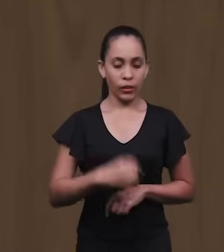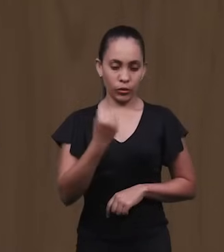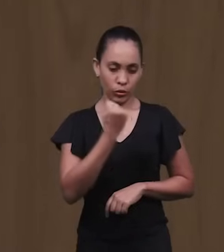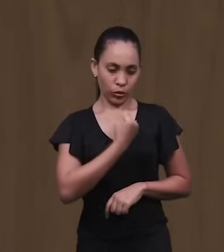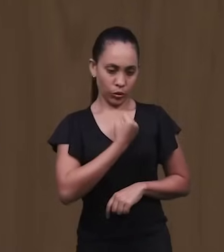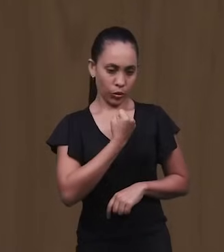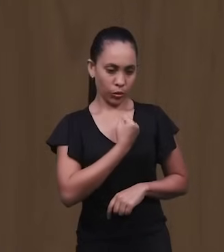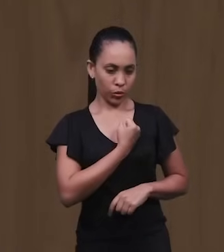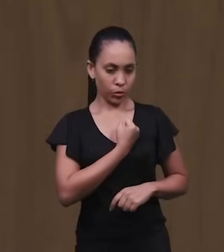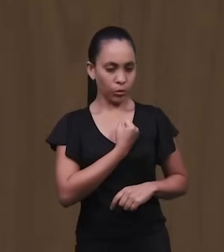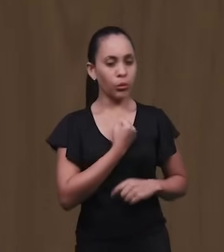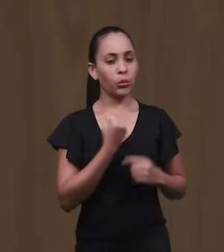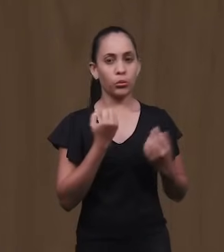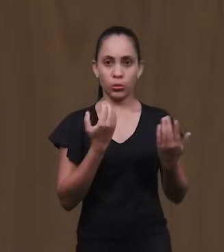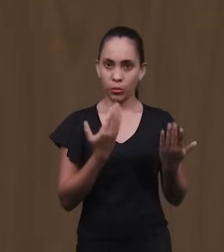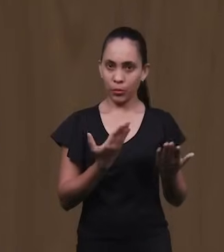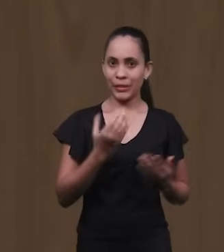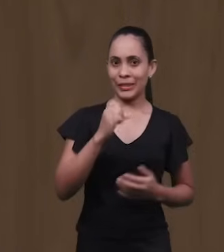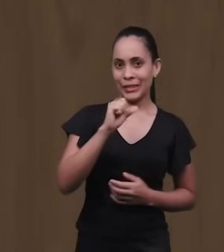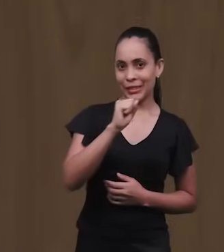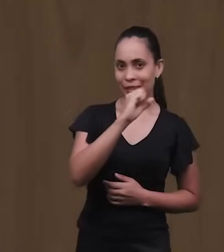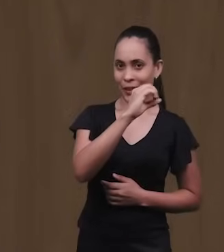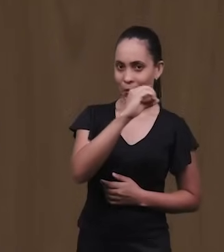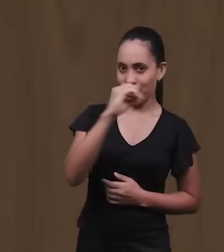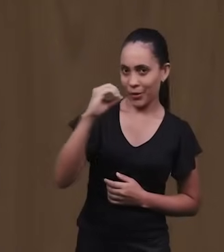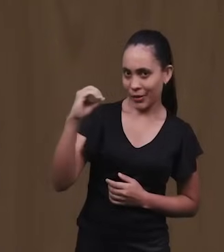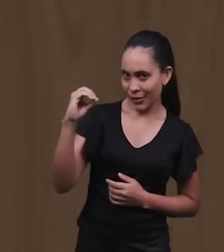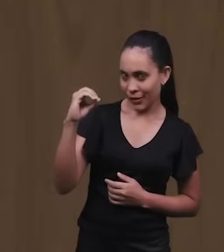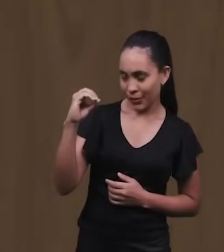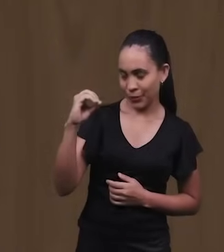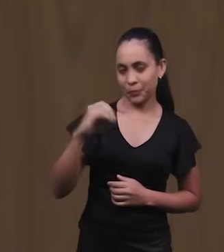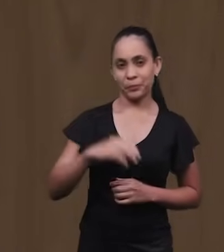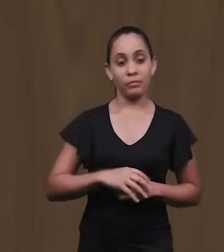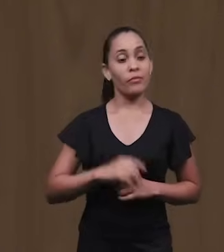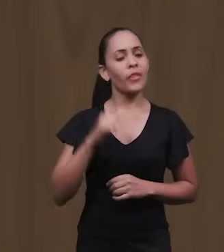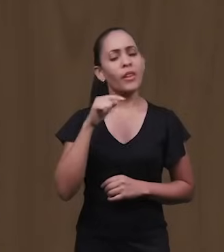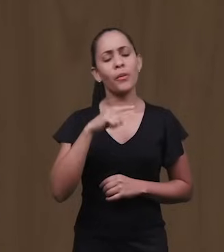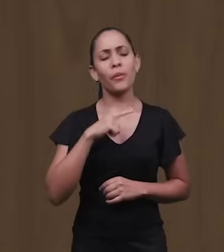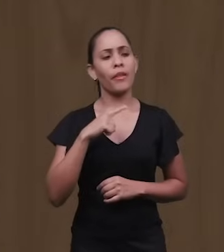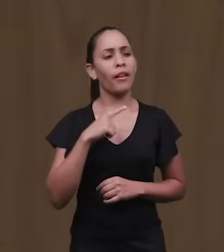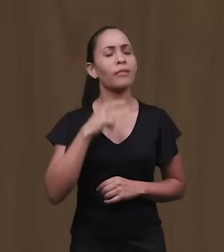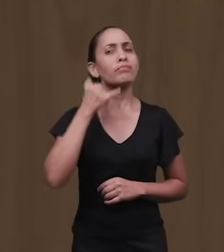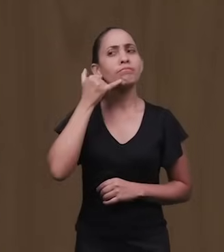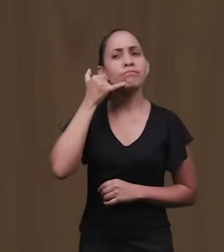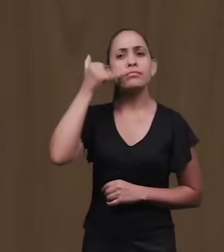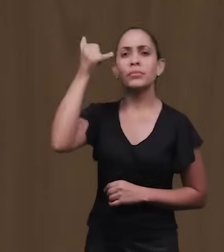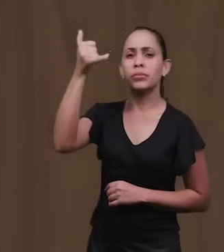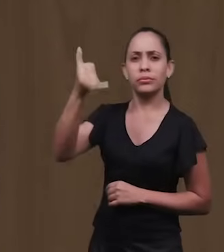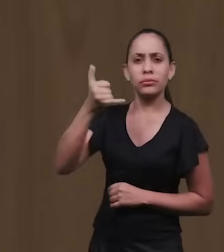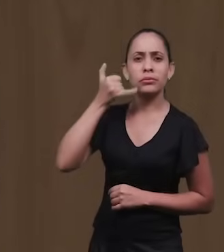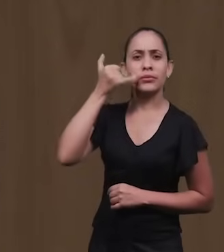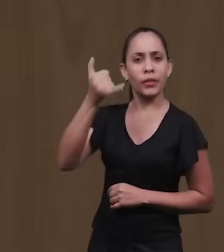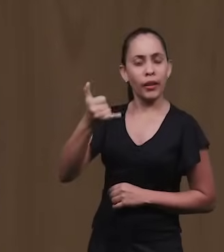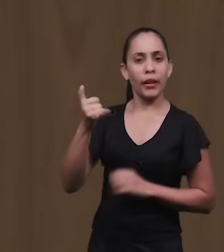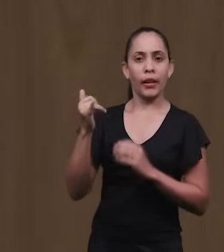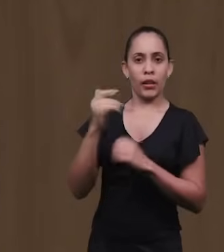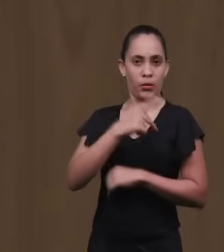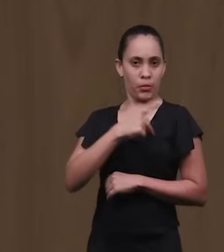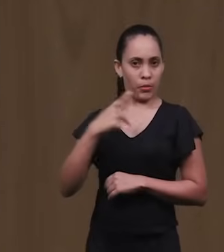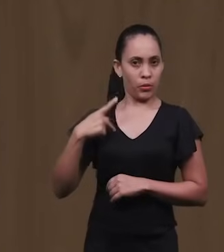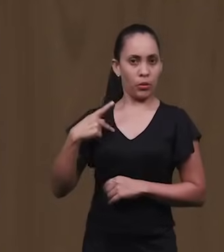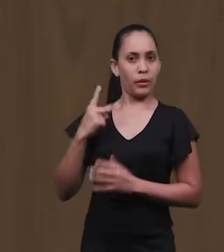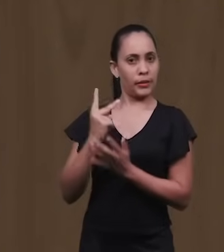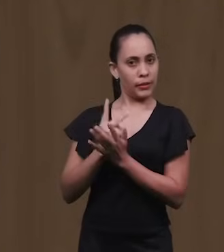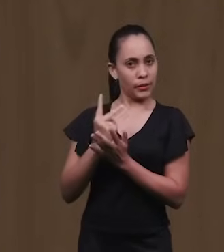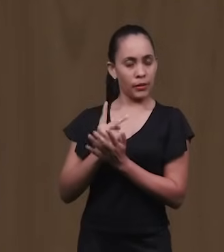esse número, alguém passou para ela, do 0800. Então ela passou a ligar para o 0800, os pastores de